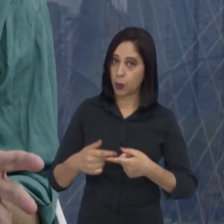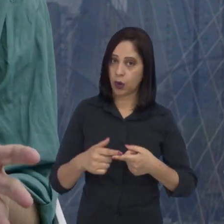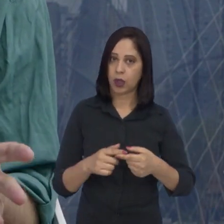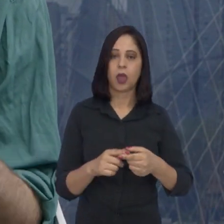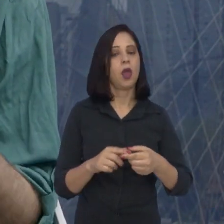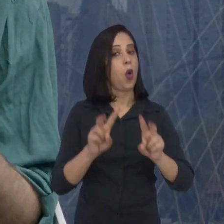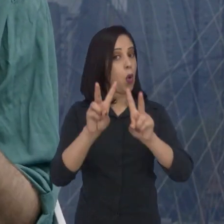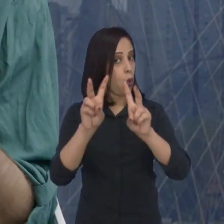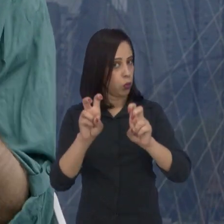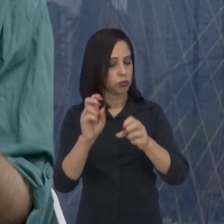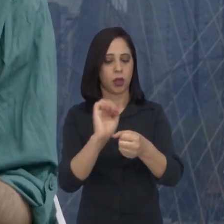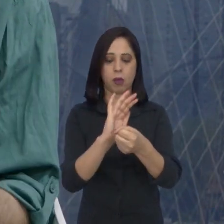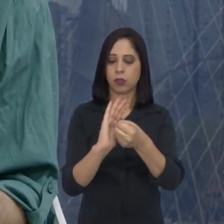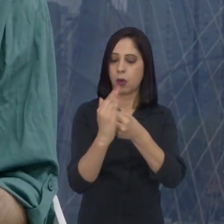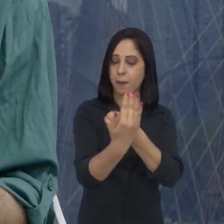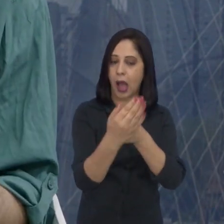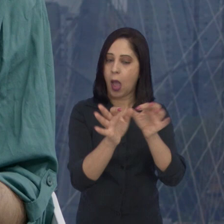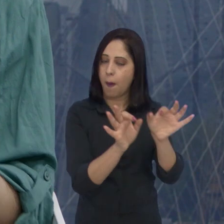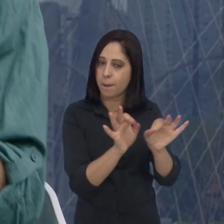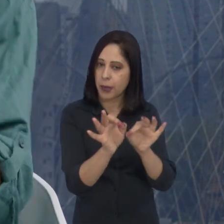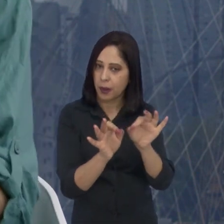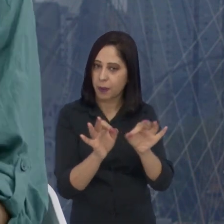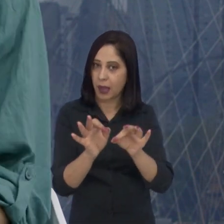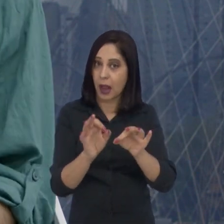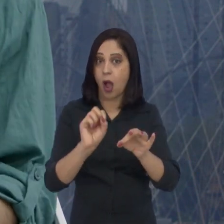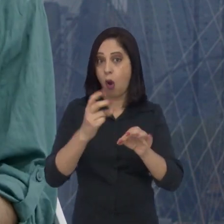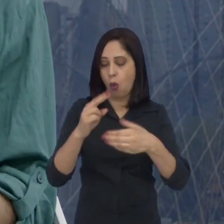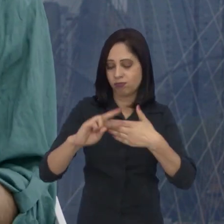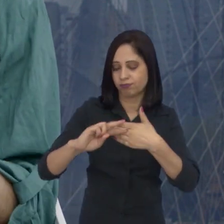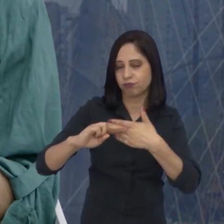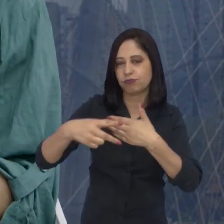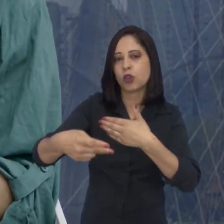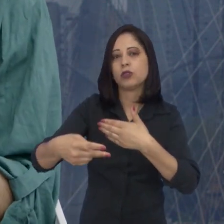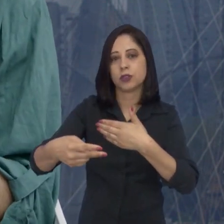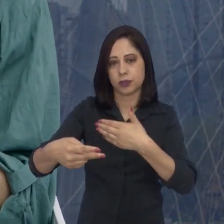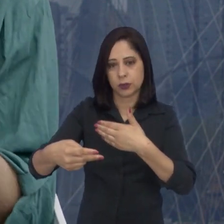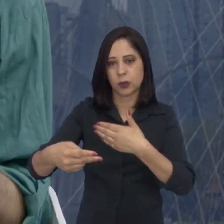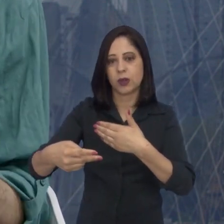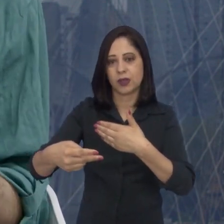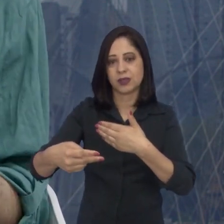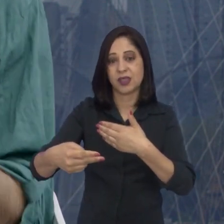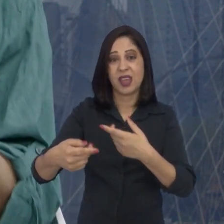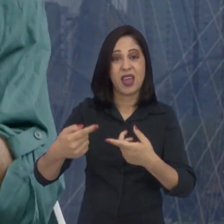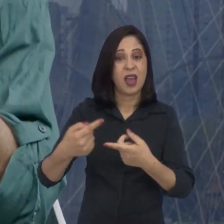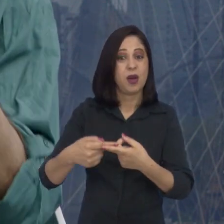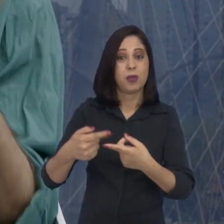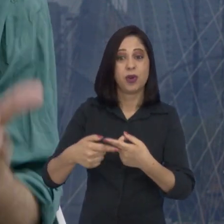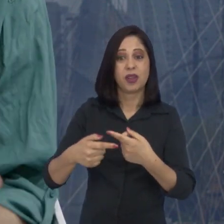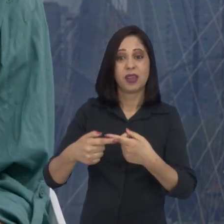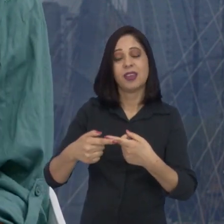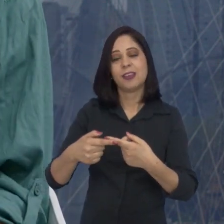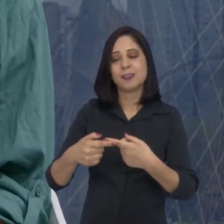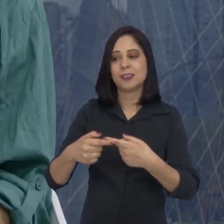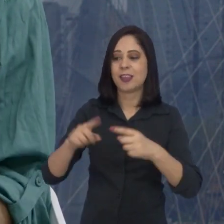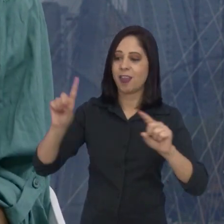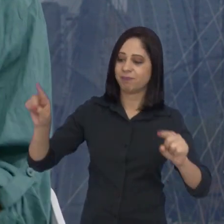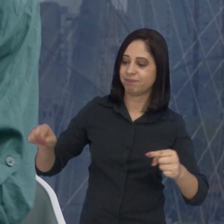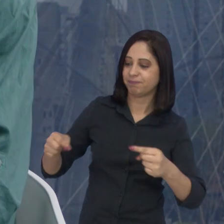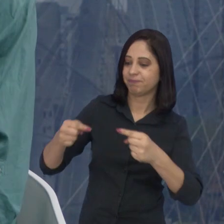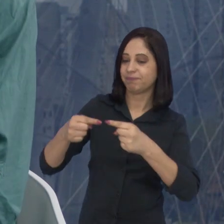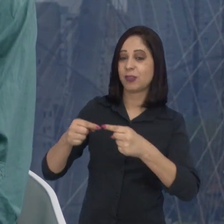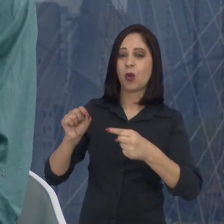fundiária, ou as consequências que levam a pensá-la, estão associadas a um campo maior, que é